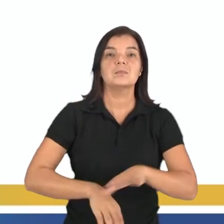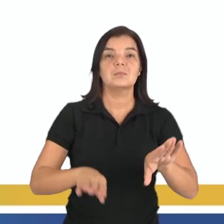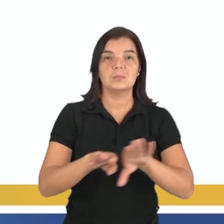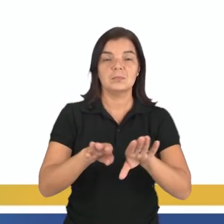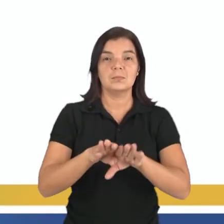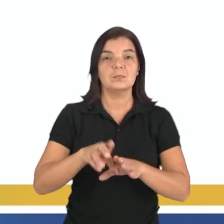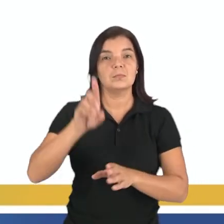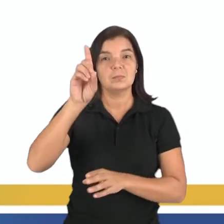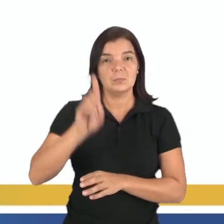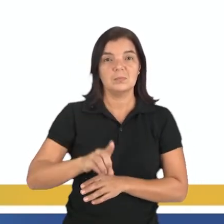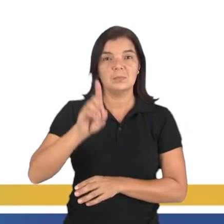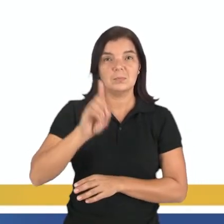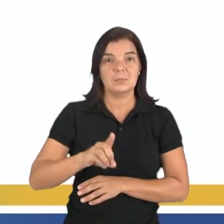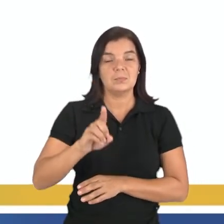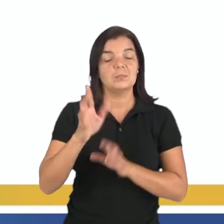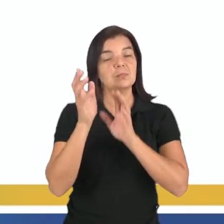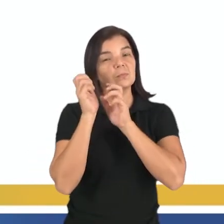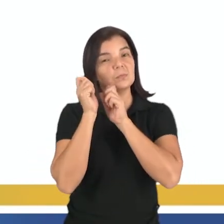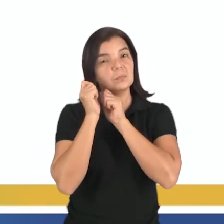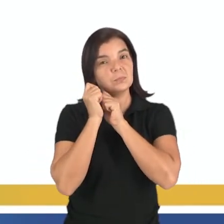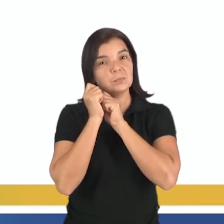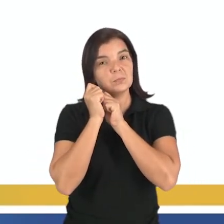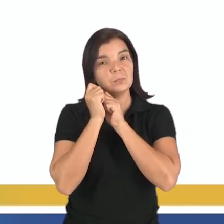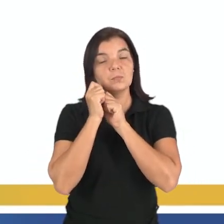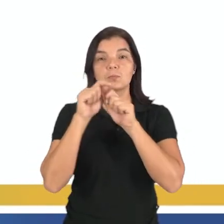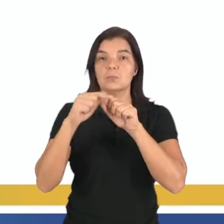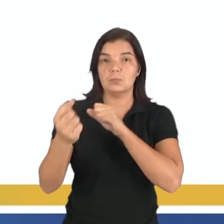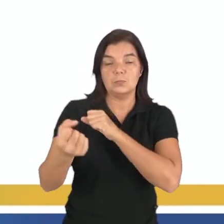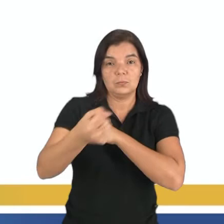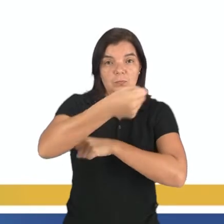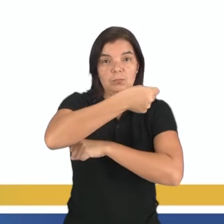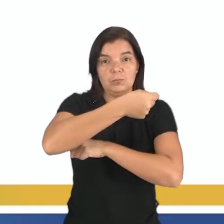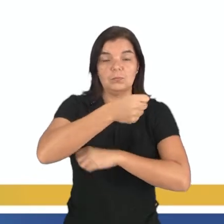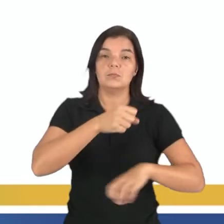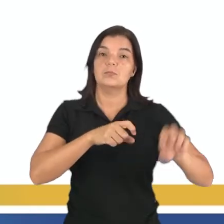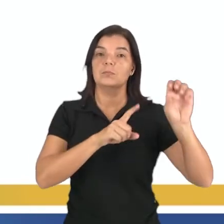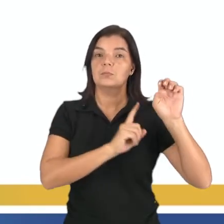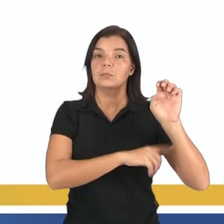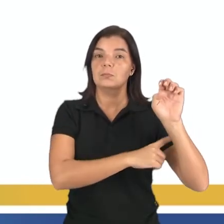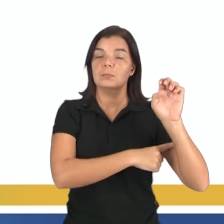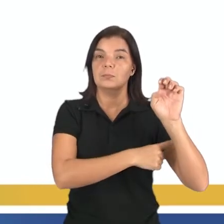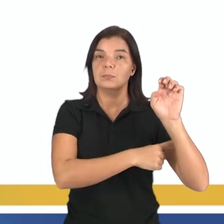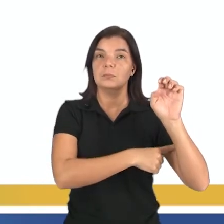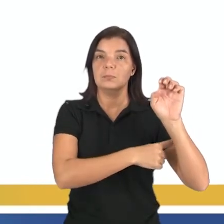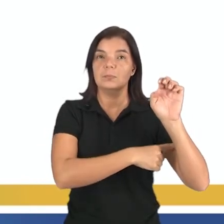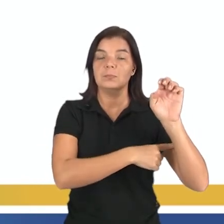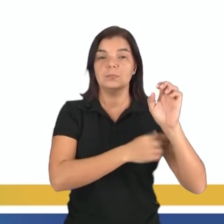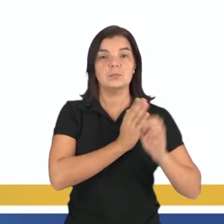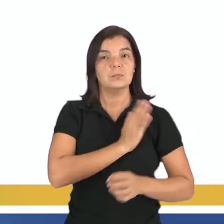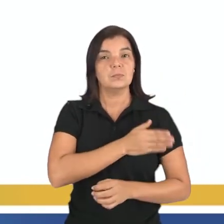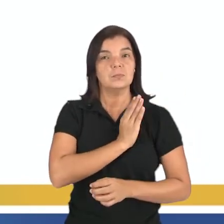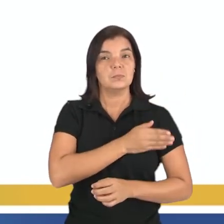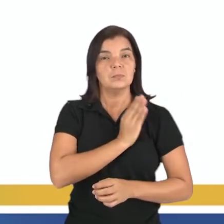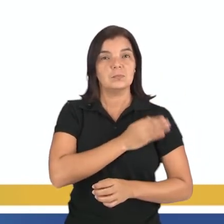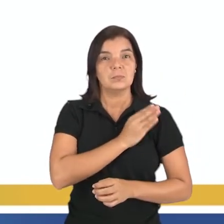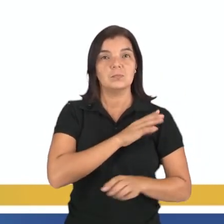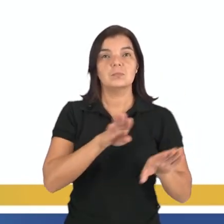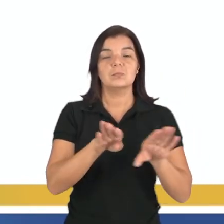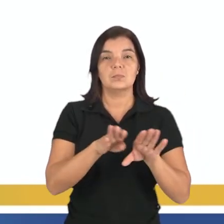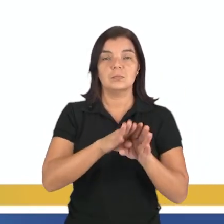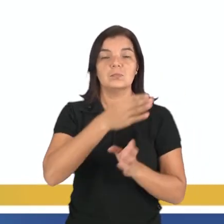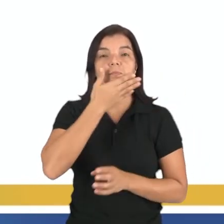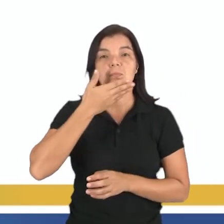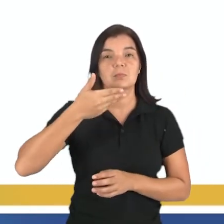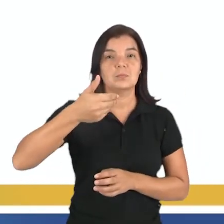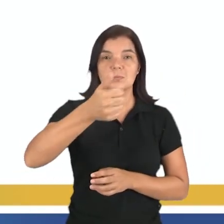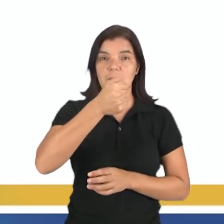lado direito, ele dorme ou ele se defende. Já o lado esquerdo, por se tratar da parte do coração, tem uma irrigação muito